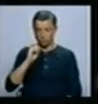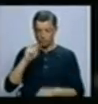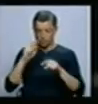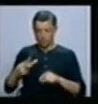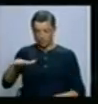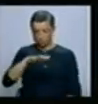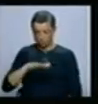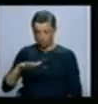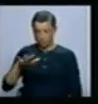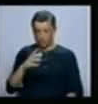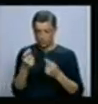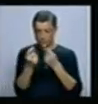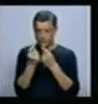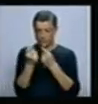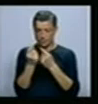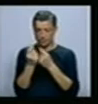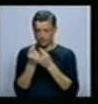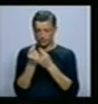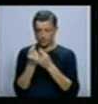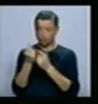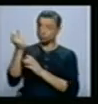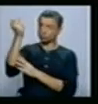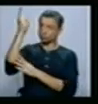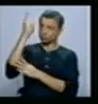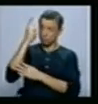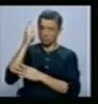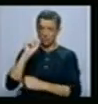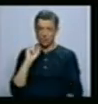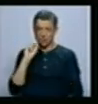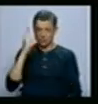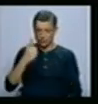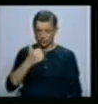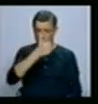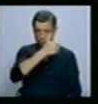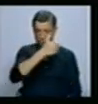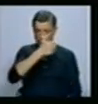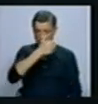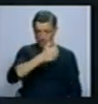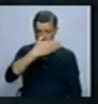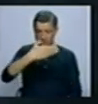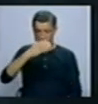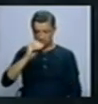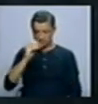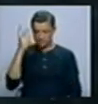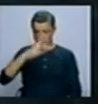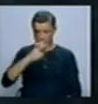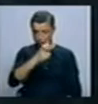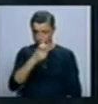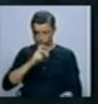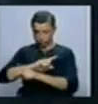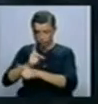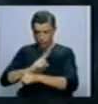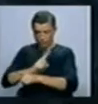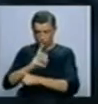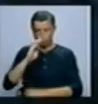zonas também próximas, como está o Sol da Via Láctea, é velocidades da ordem dos 570 km por segundo.